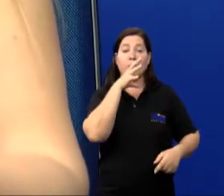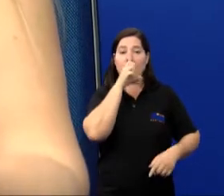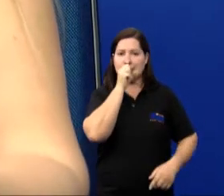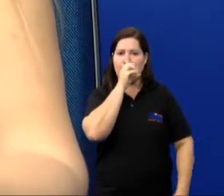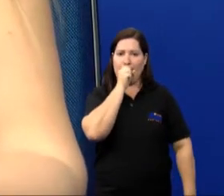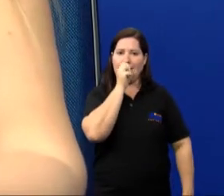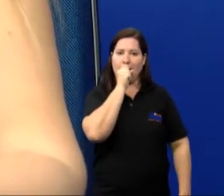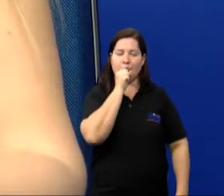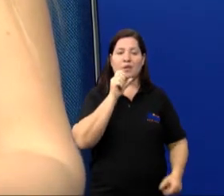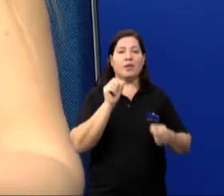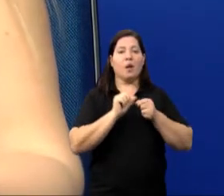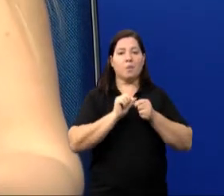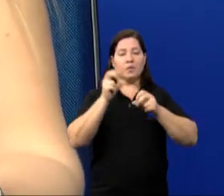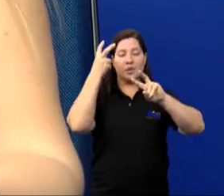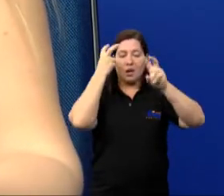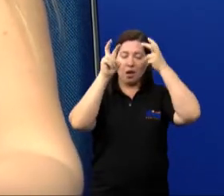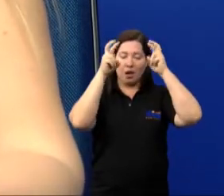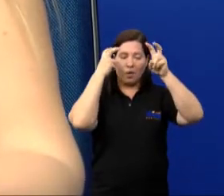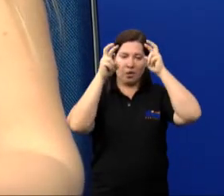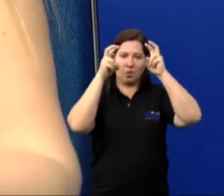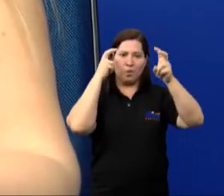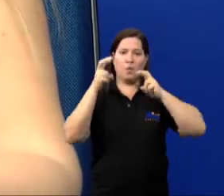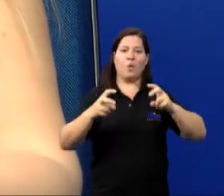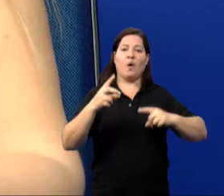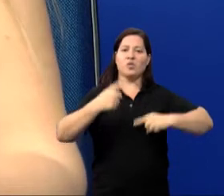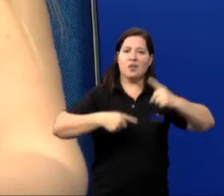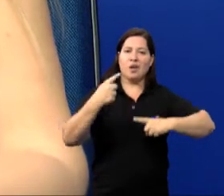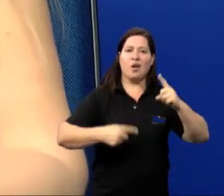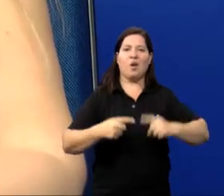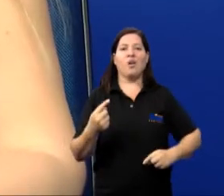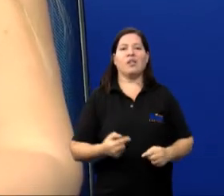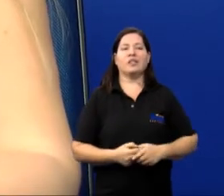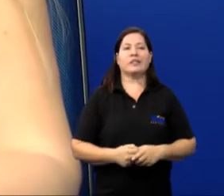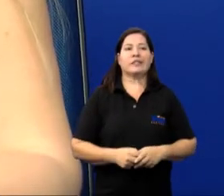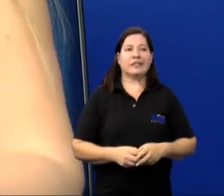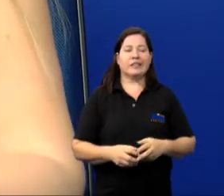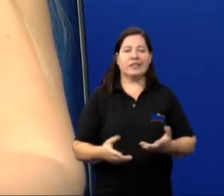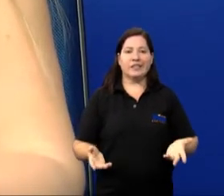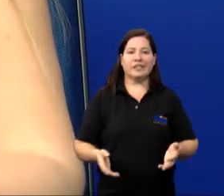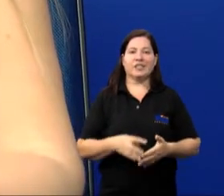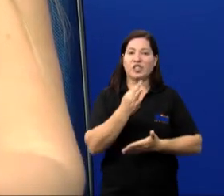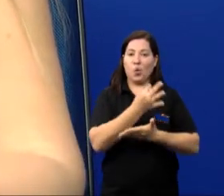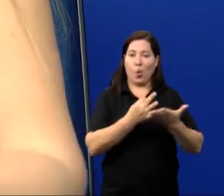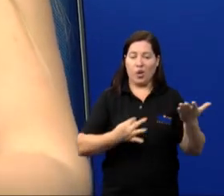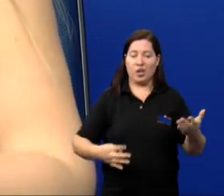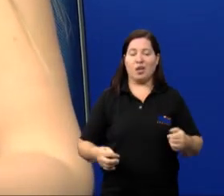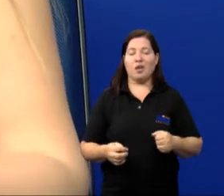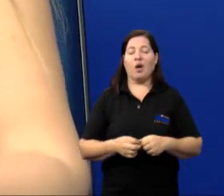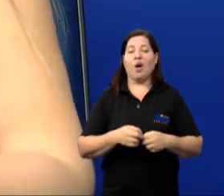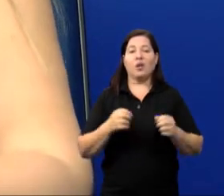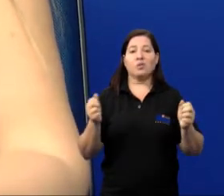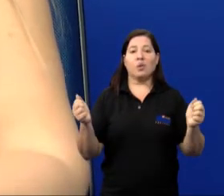fazendo algumas reuniões de discussões teóricas com os alunos. Nós já temos aí mais de 50 alunos envolvidos, né, com